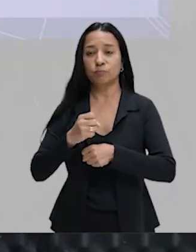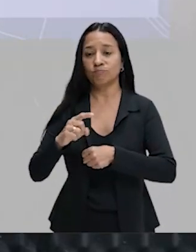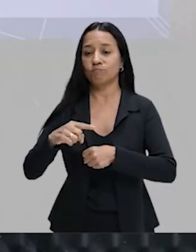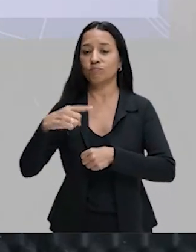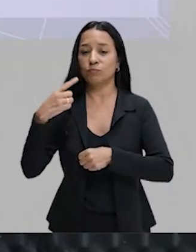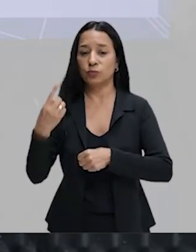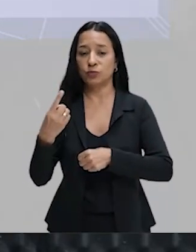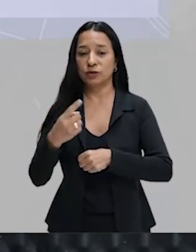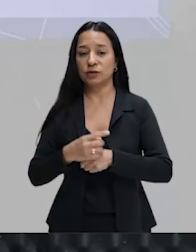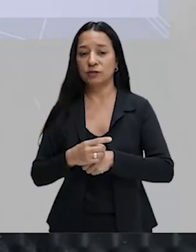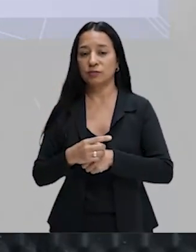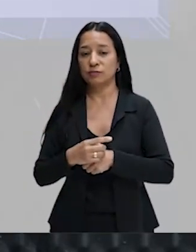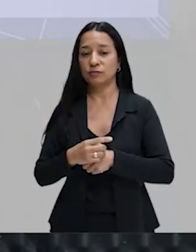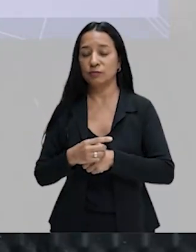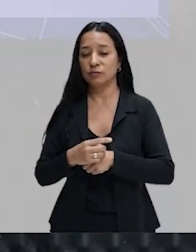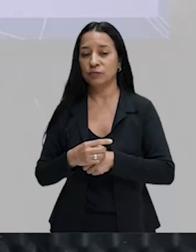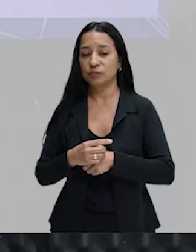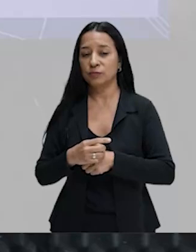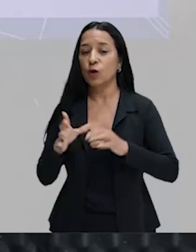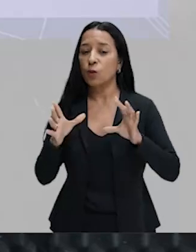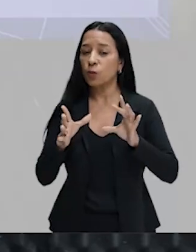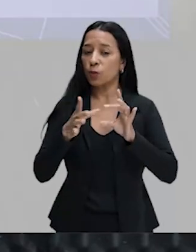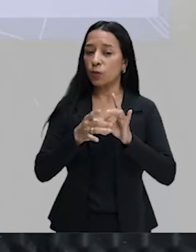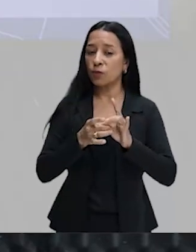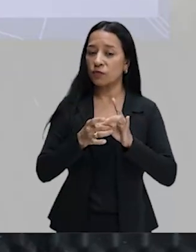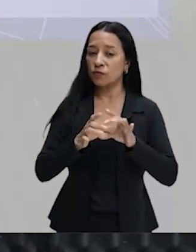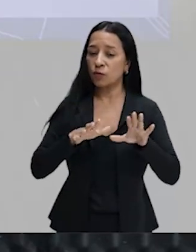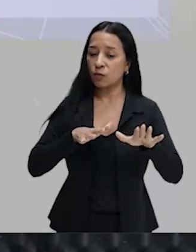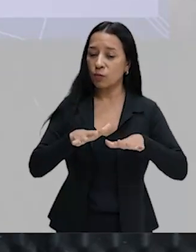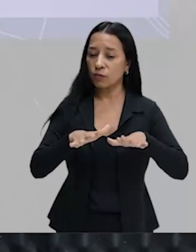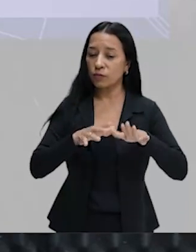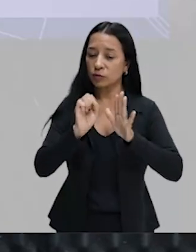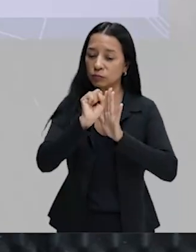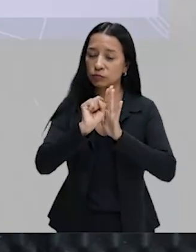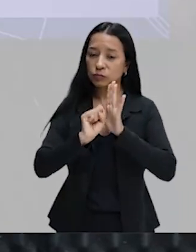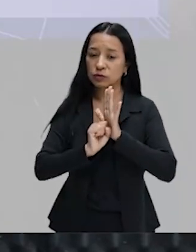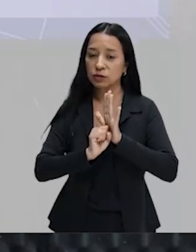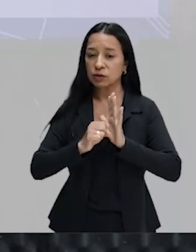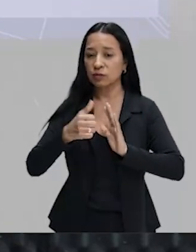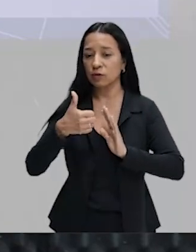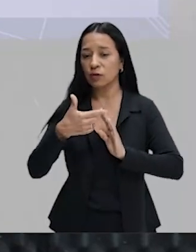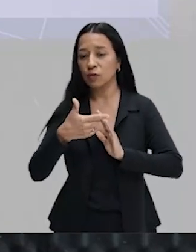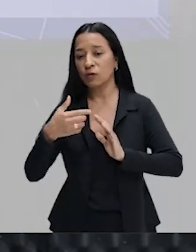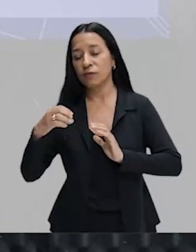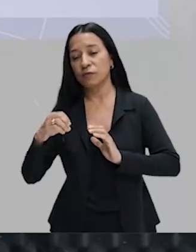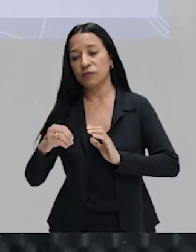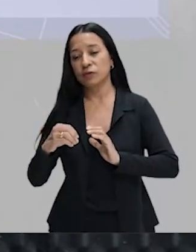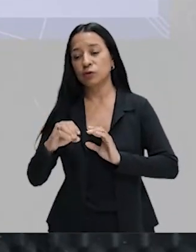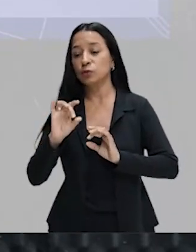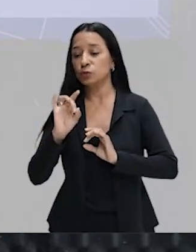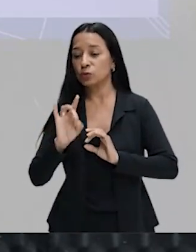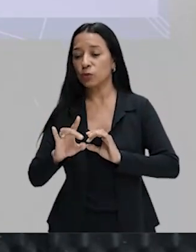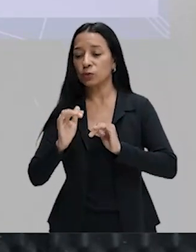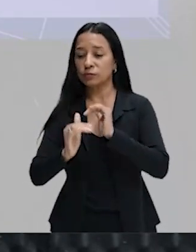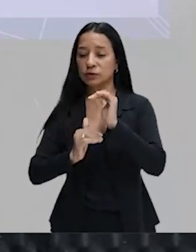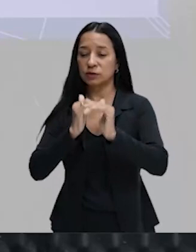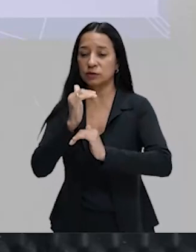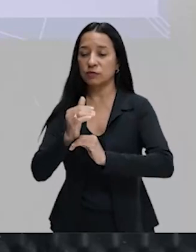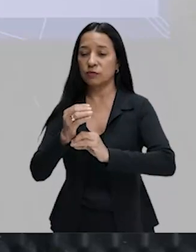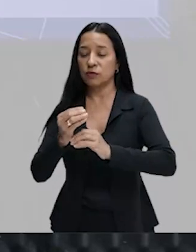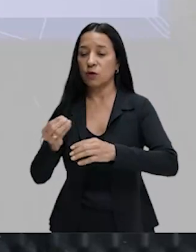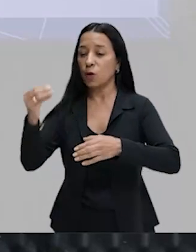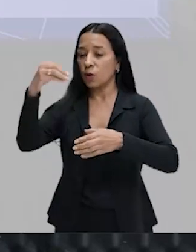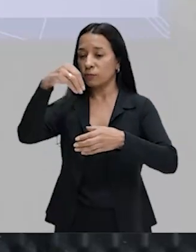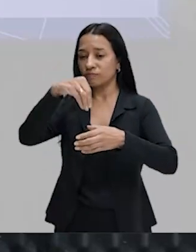século XX. Por que ele convive à parte? Porque ele só se desenvolve dentro da poesia, dentro